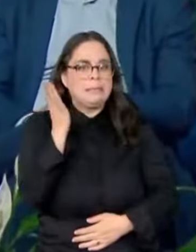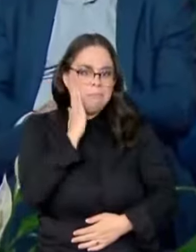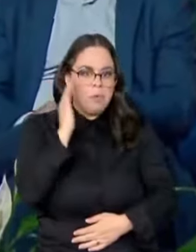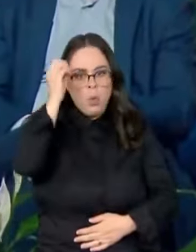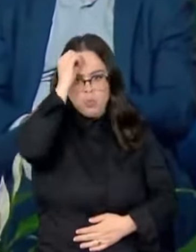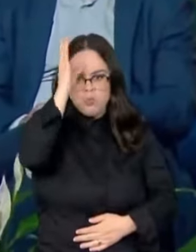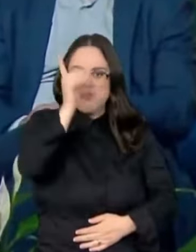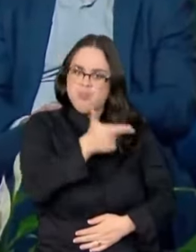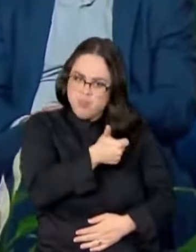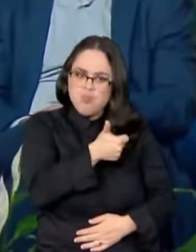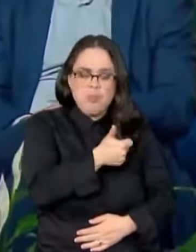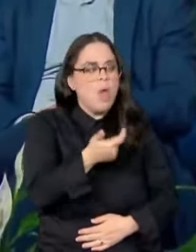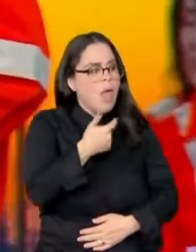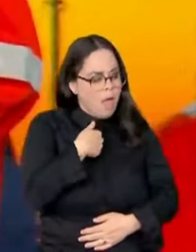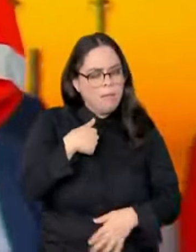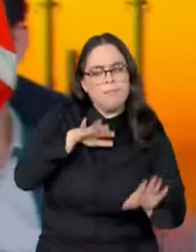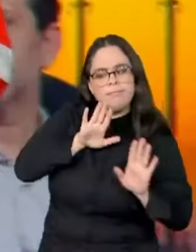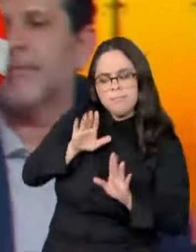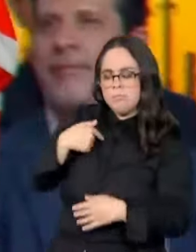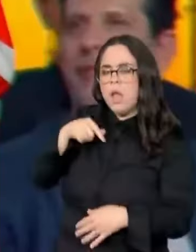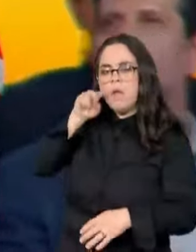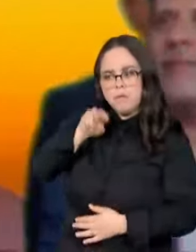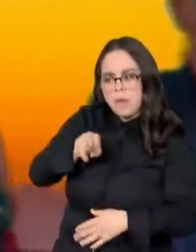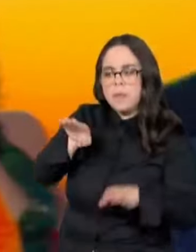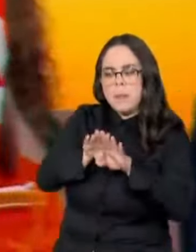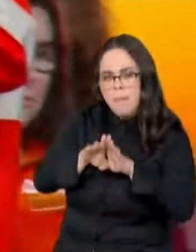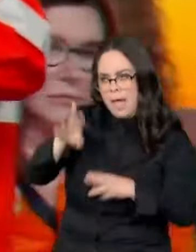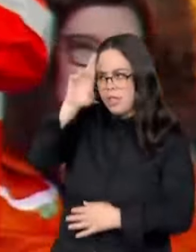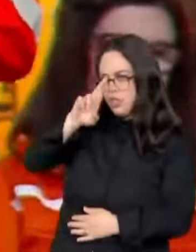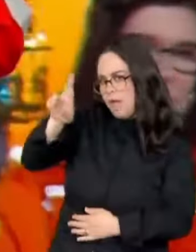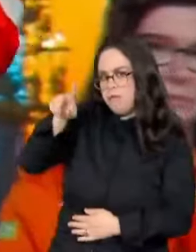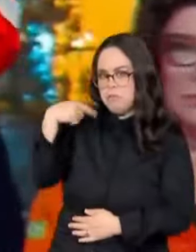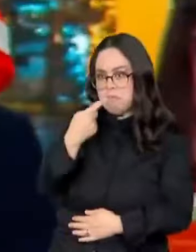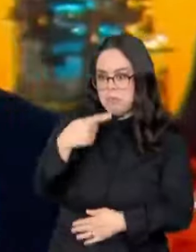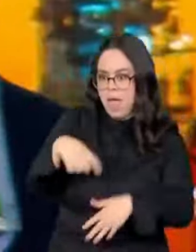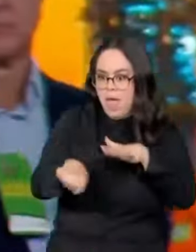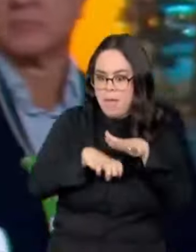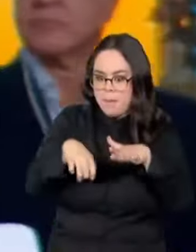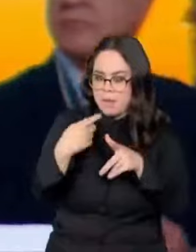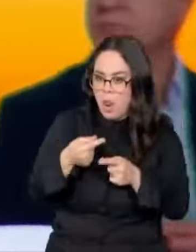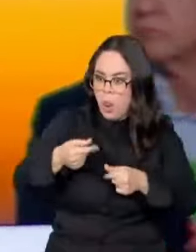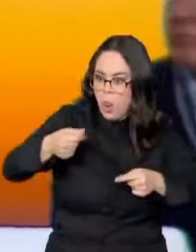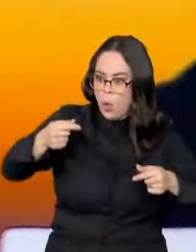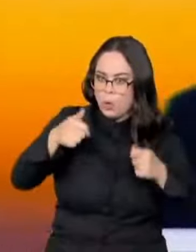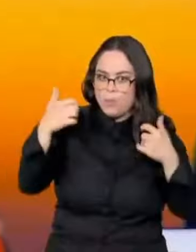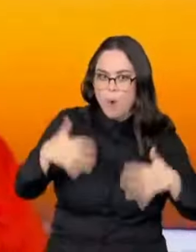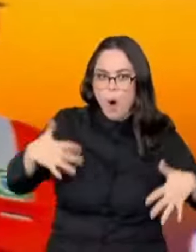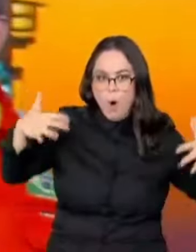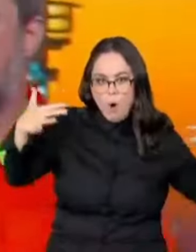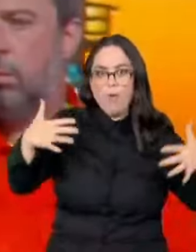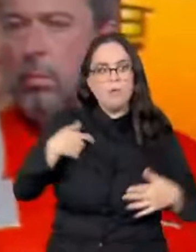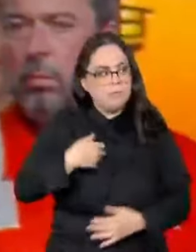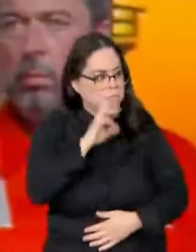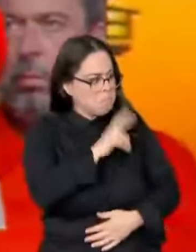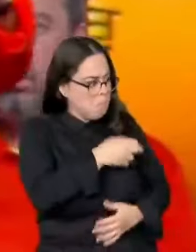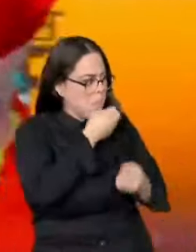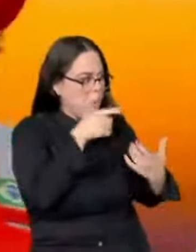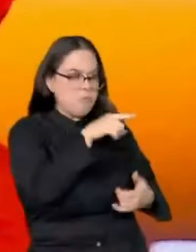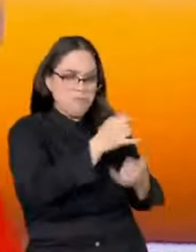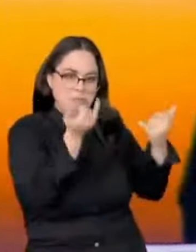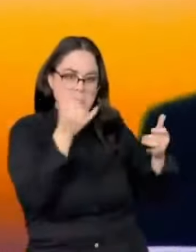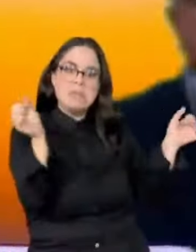coisas. Eu também vi, patrão, que a nossa empresa teve um lucro extraordinário. Muito bem, você é